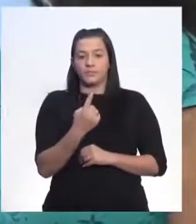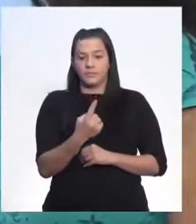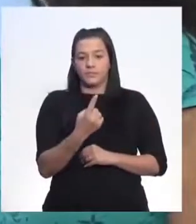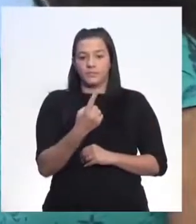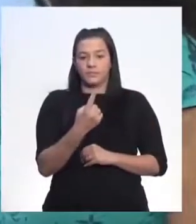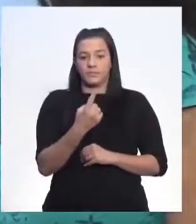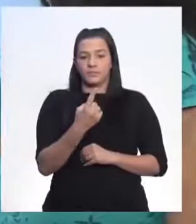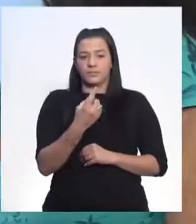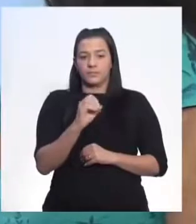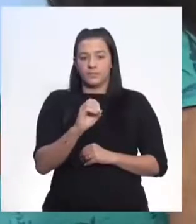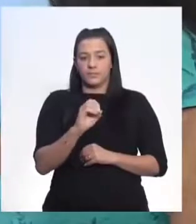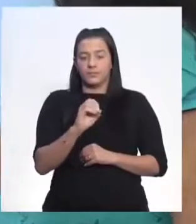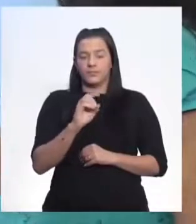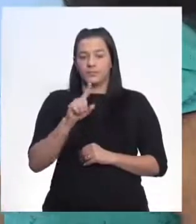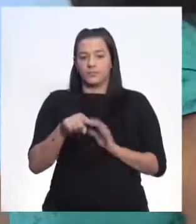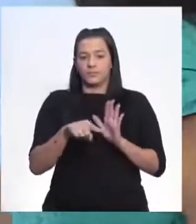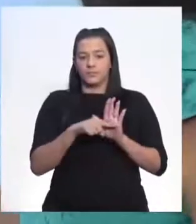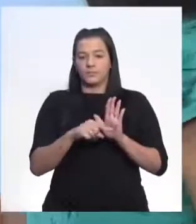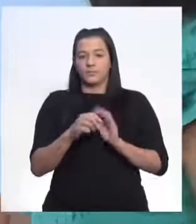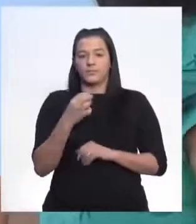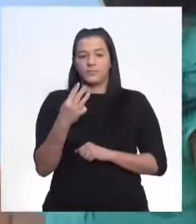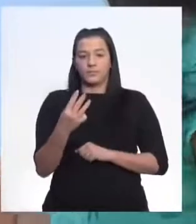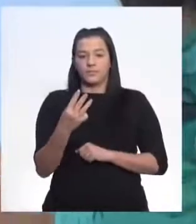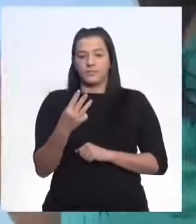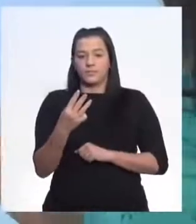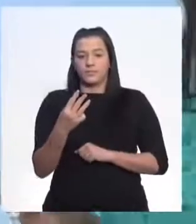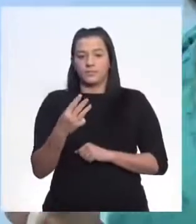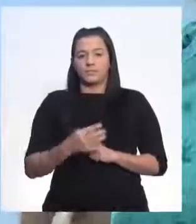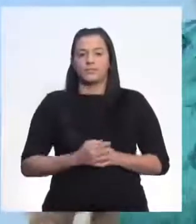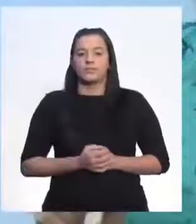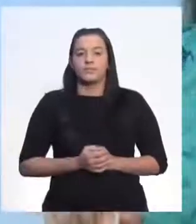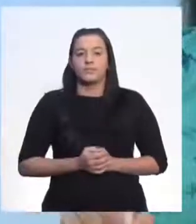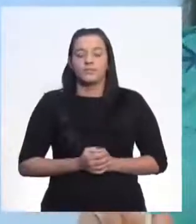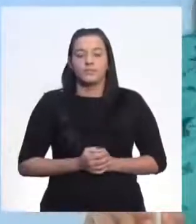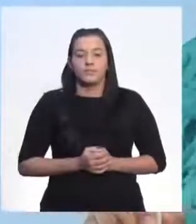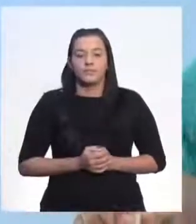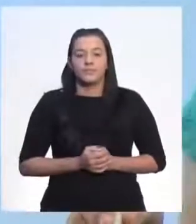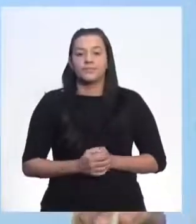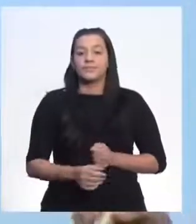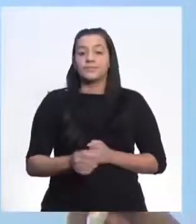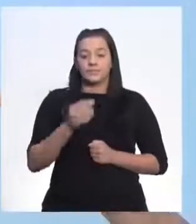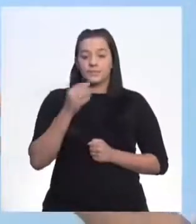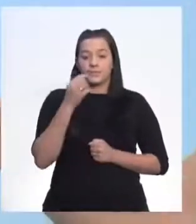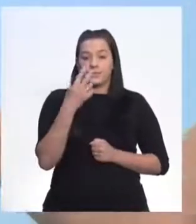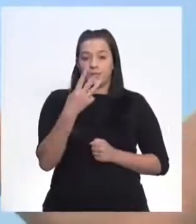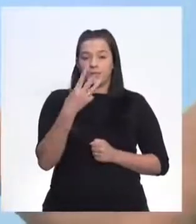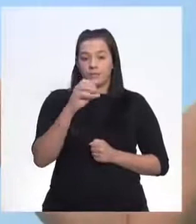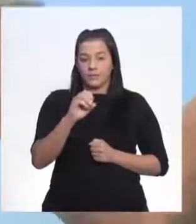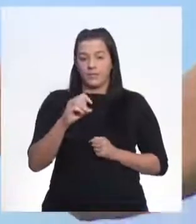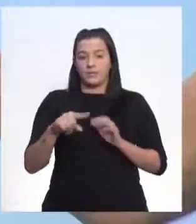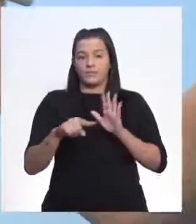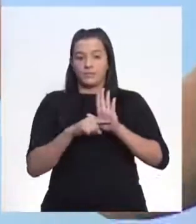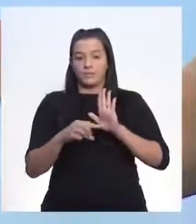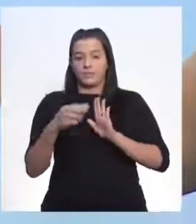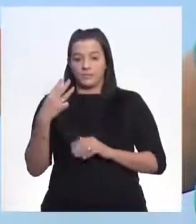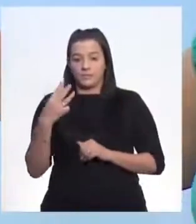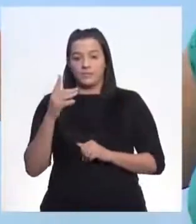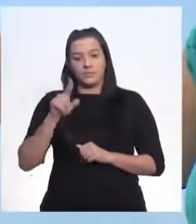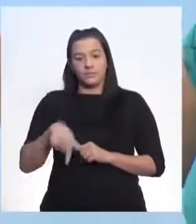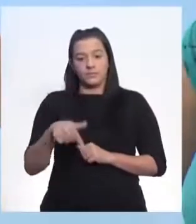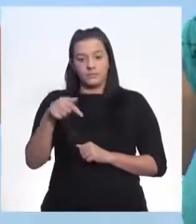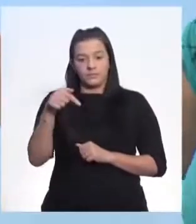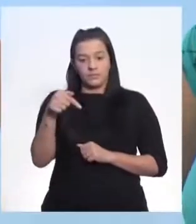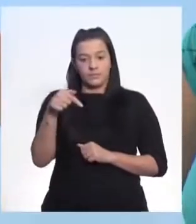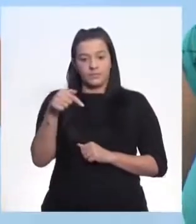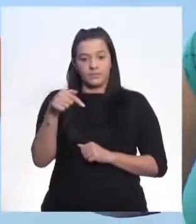e 10 menos 3 fatorial. 10 menos 3 dá 7. Então, eu vou desenvolver